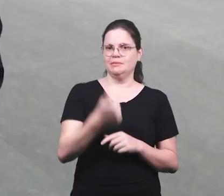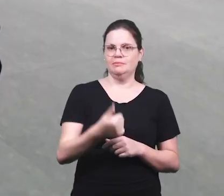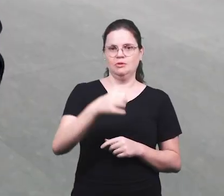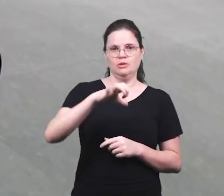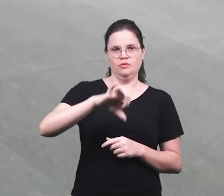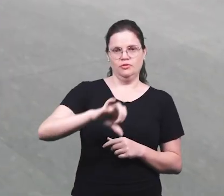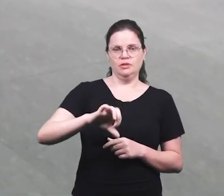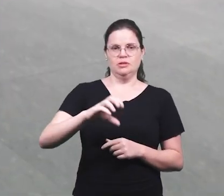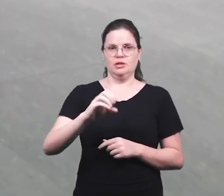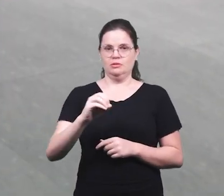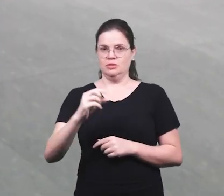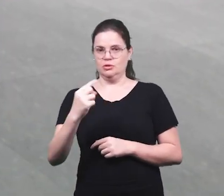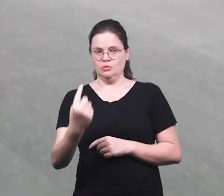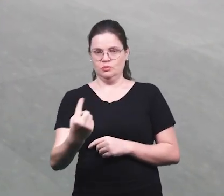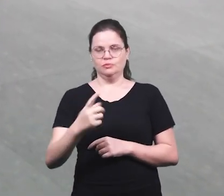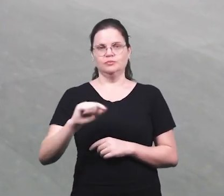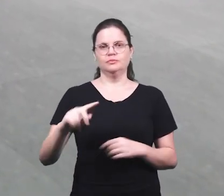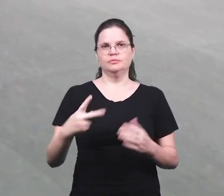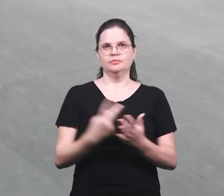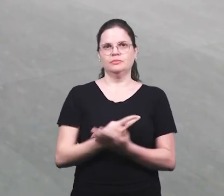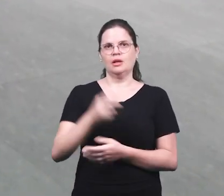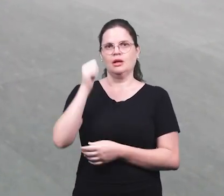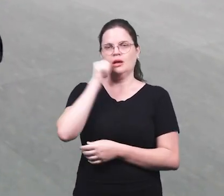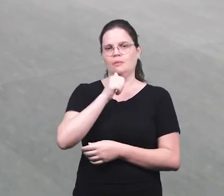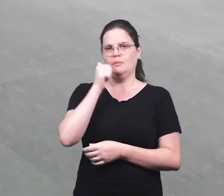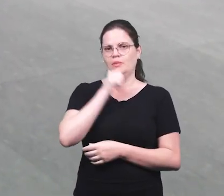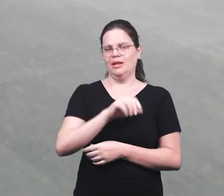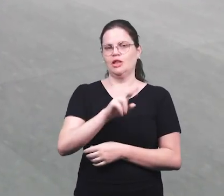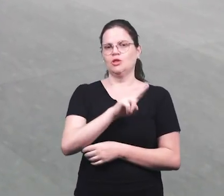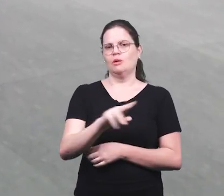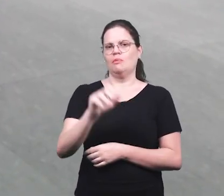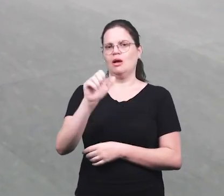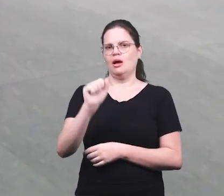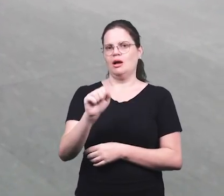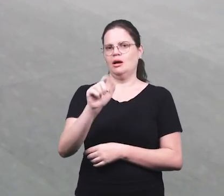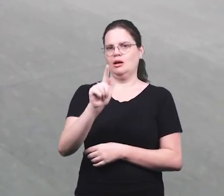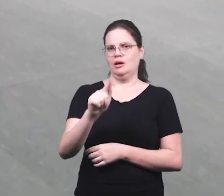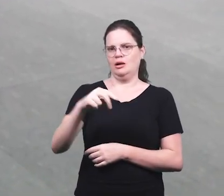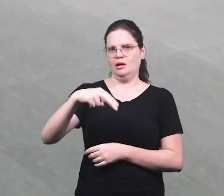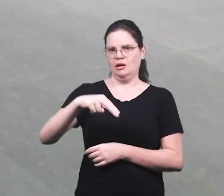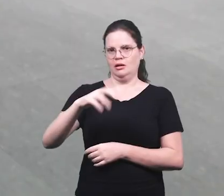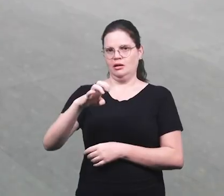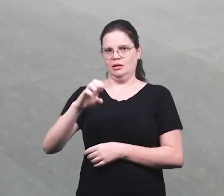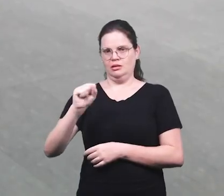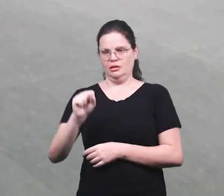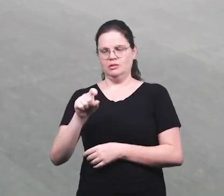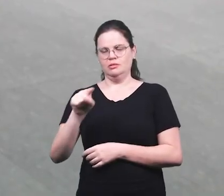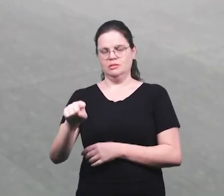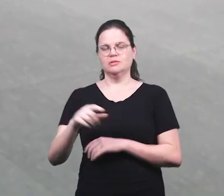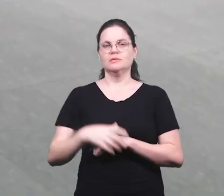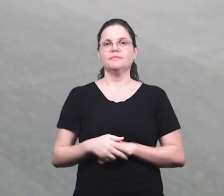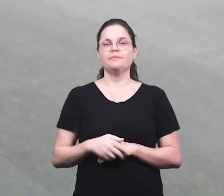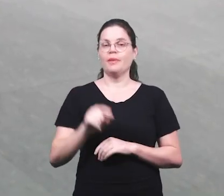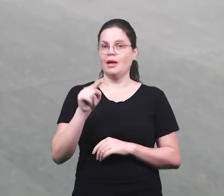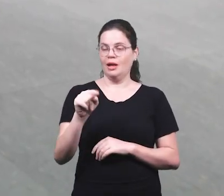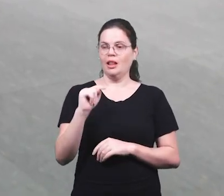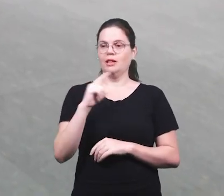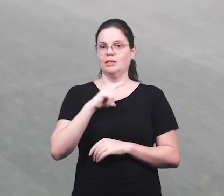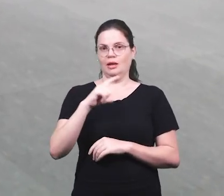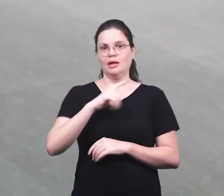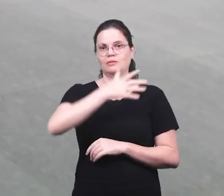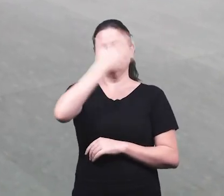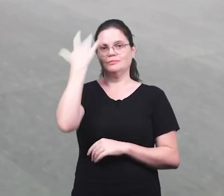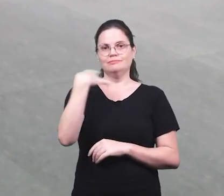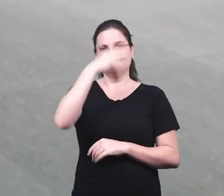1901, então, uma mulher chamada Agnes Osman, ela recebeu o batismo do